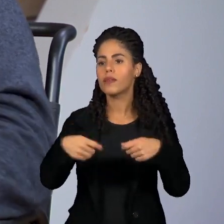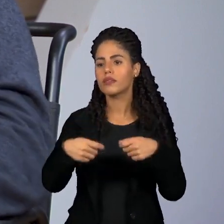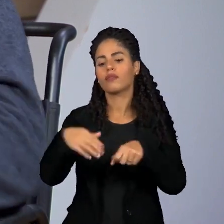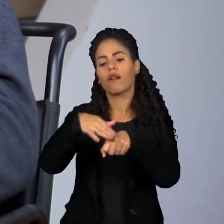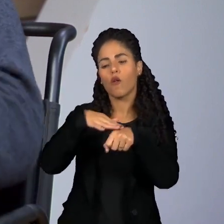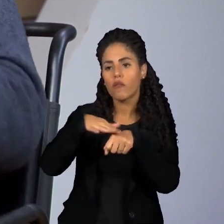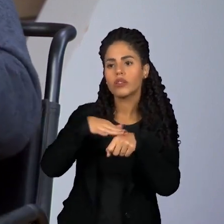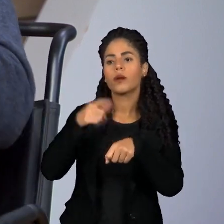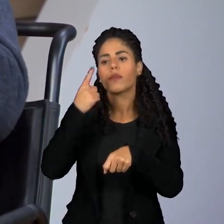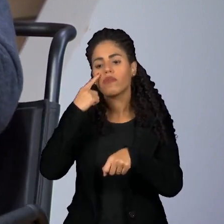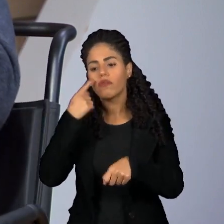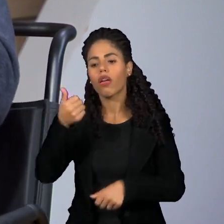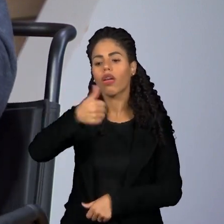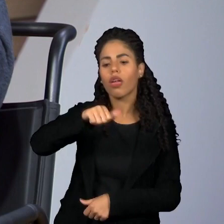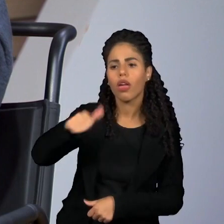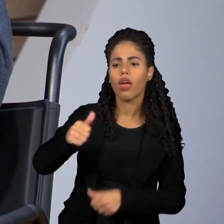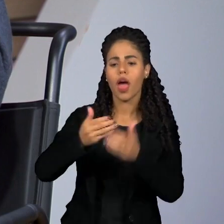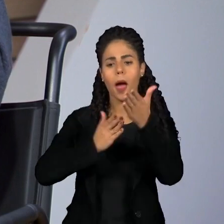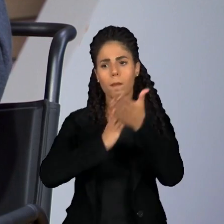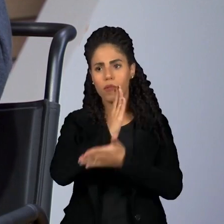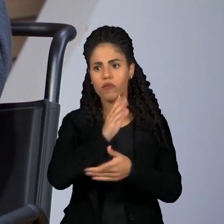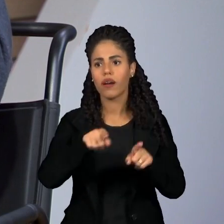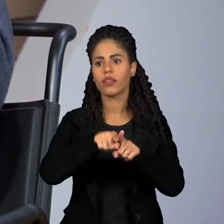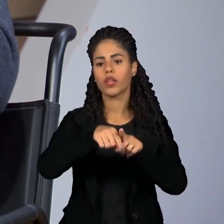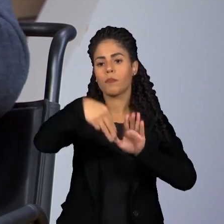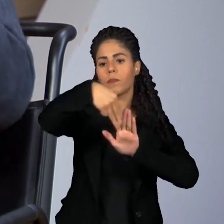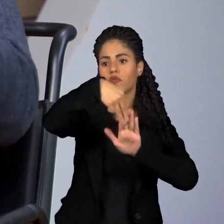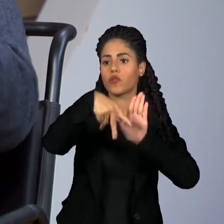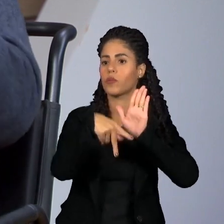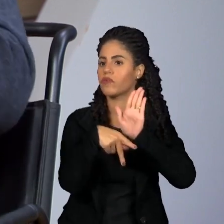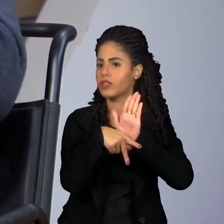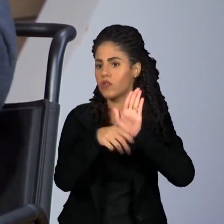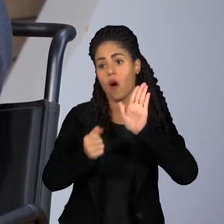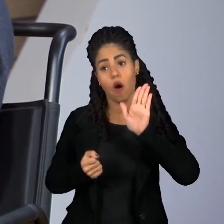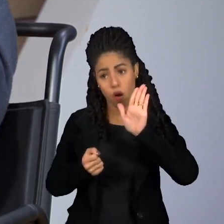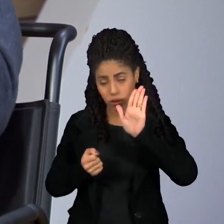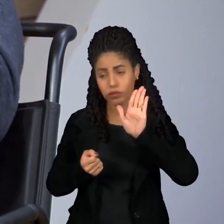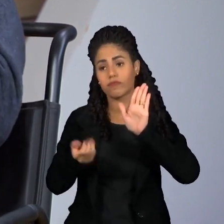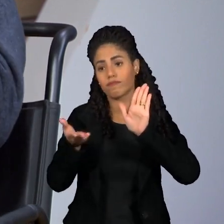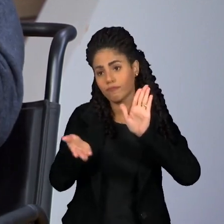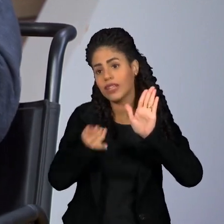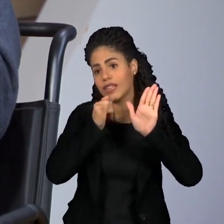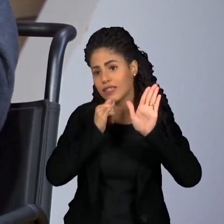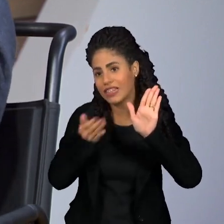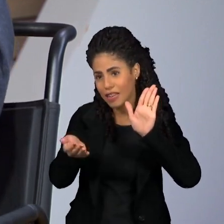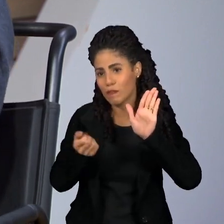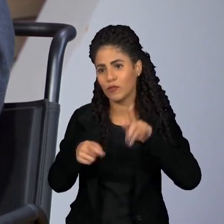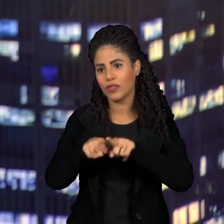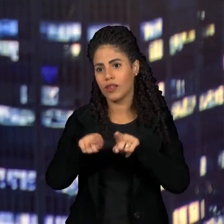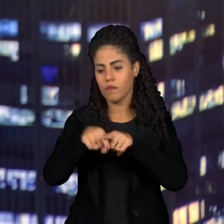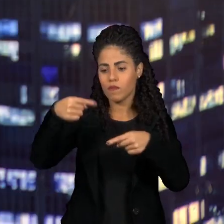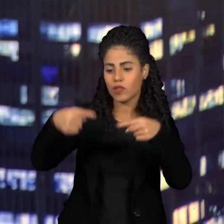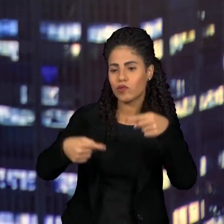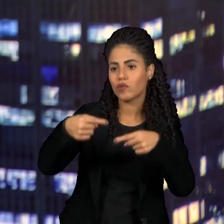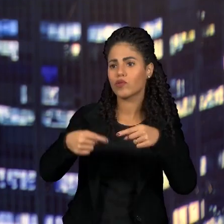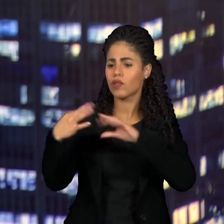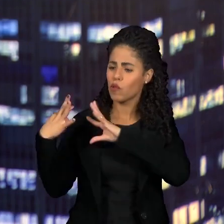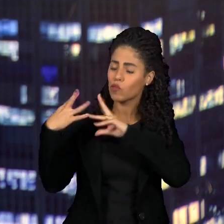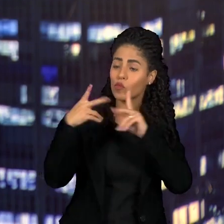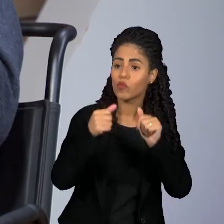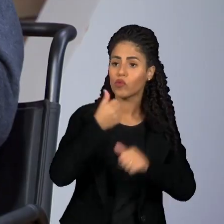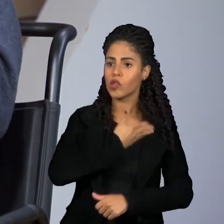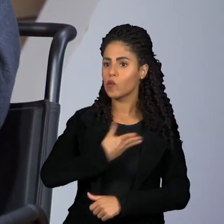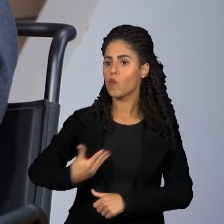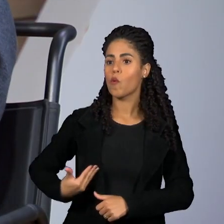para aprovação. Medidas provisórias são filé mignon para essas discussões, tudo que o